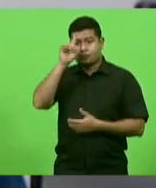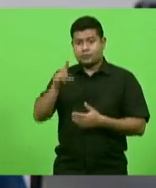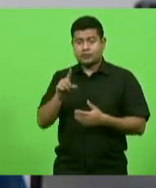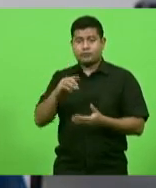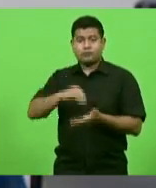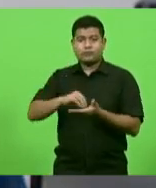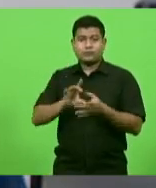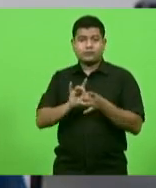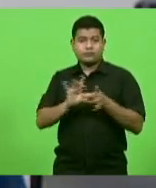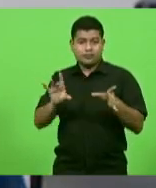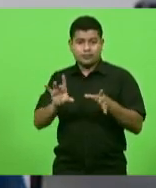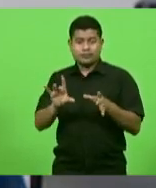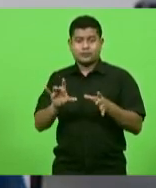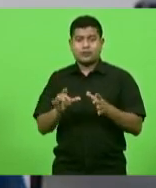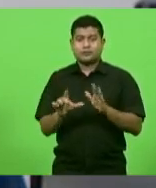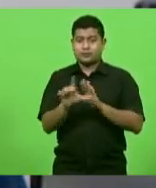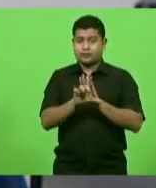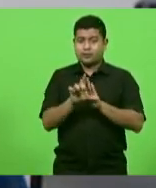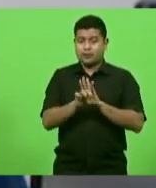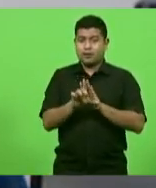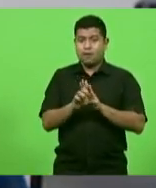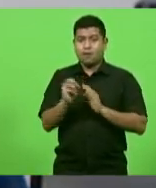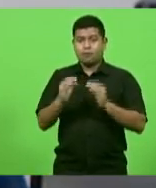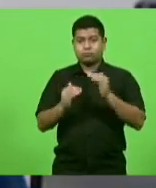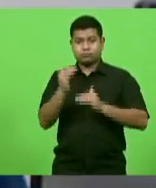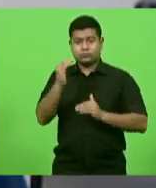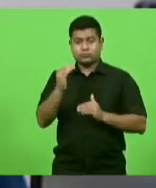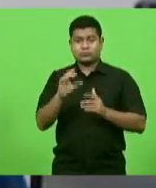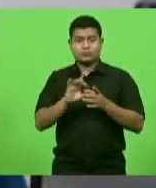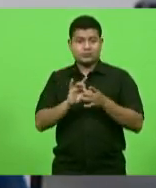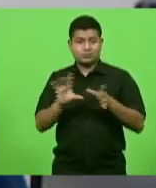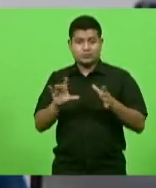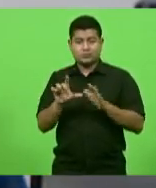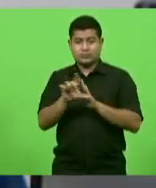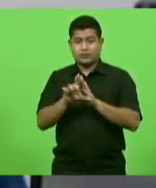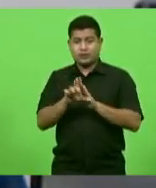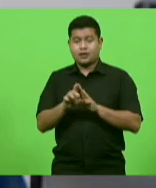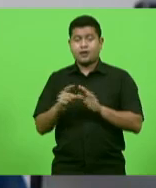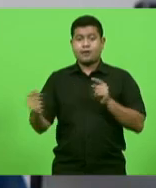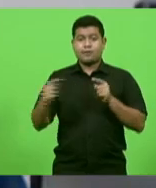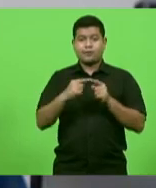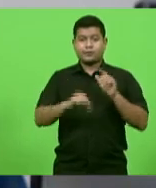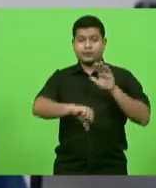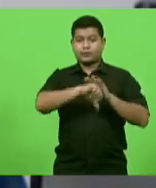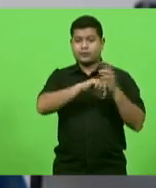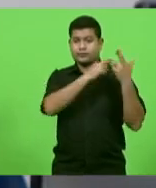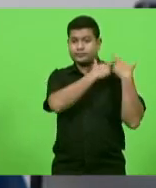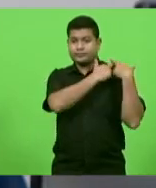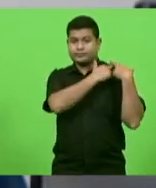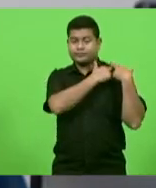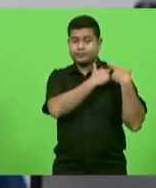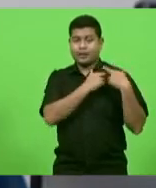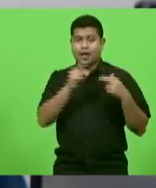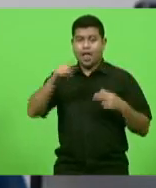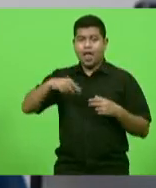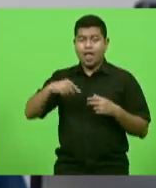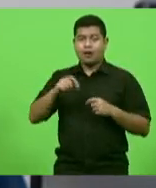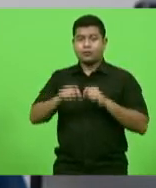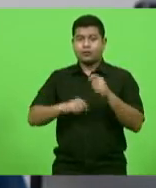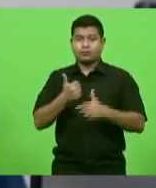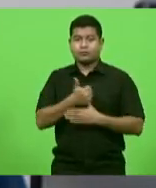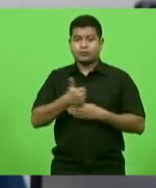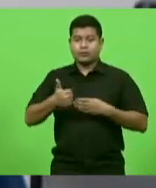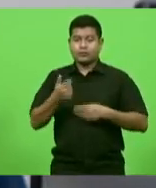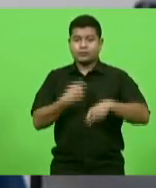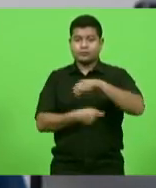é realmente em lei ou em desacordo com a autorização legal constituindo afronta ao disposto na lei de responsabilidade fiscal os a finalidade e